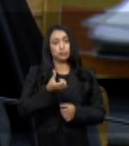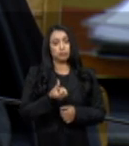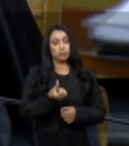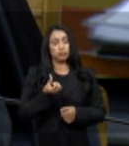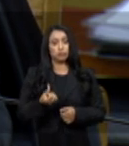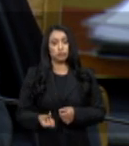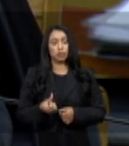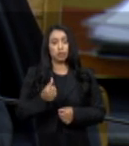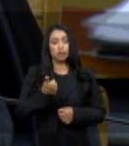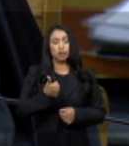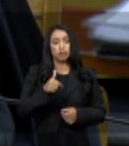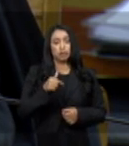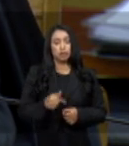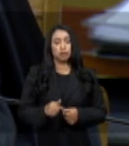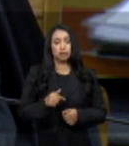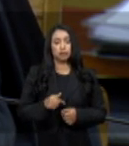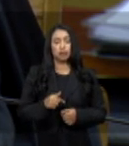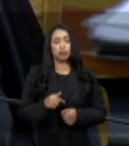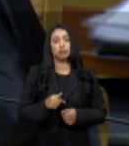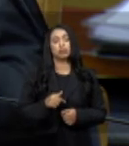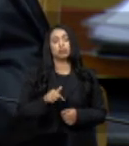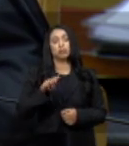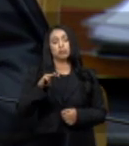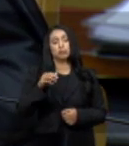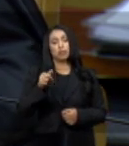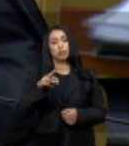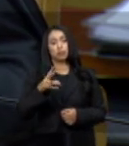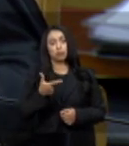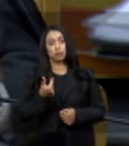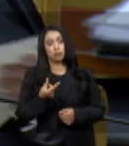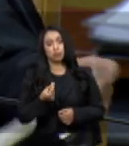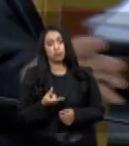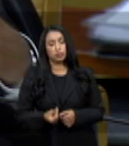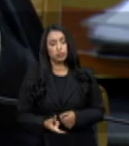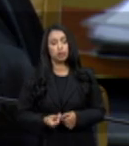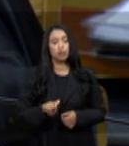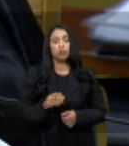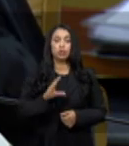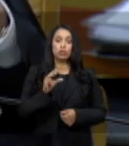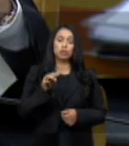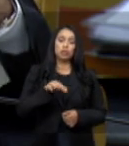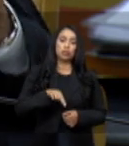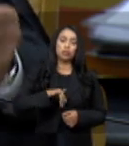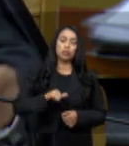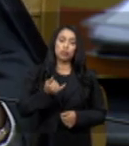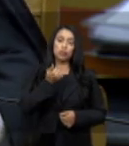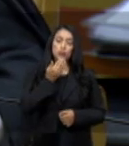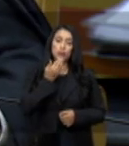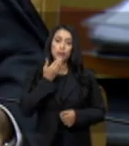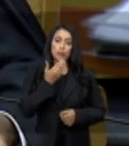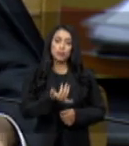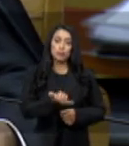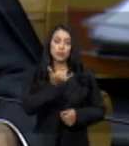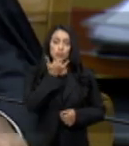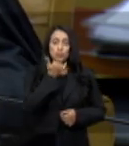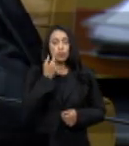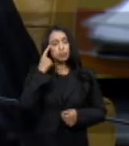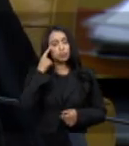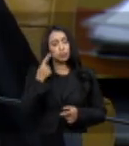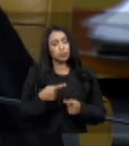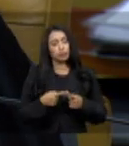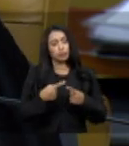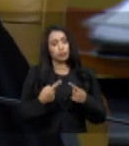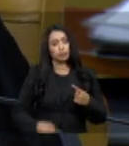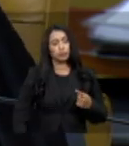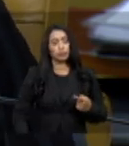de 17 de março 2020 do conselho nacional de justiça portanto peço vênia as divergências